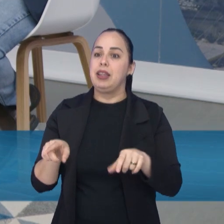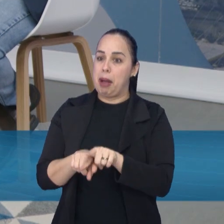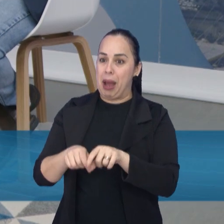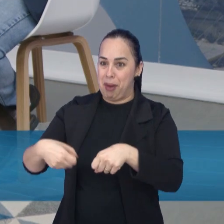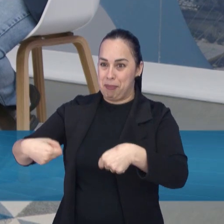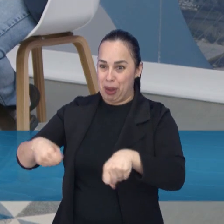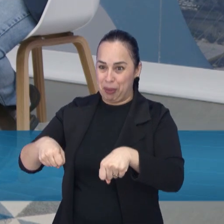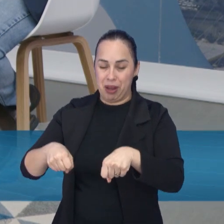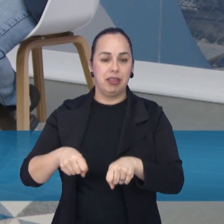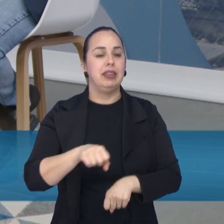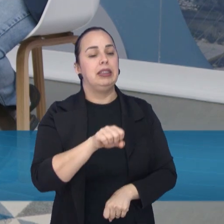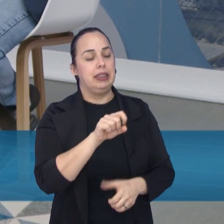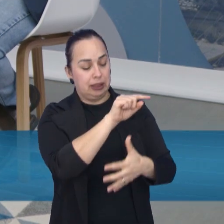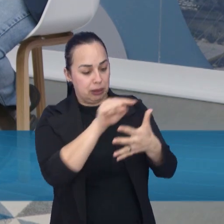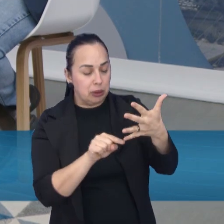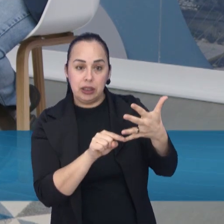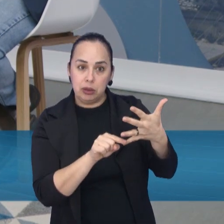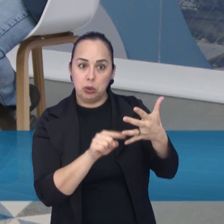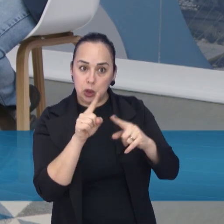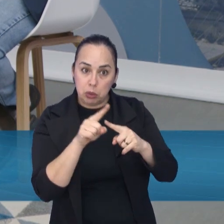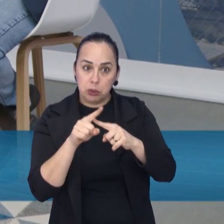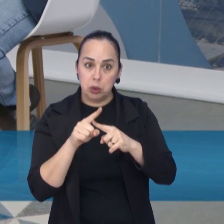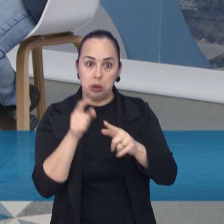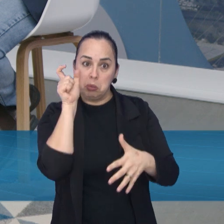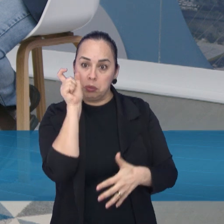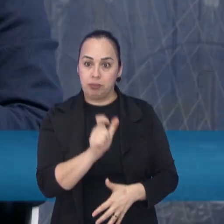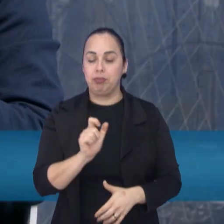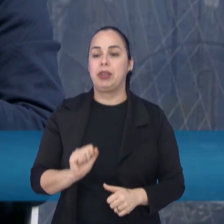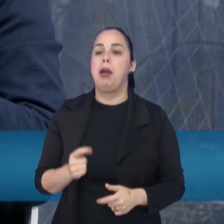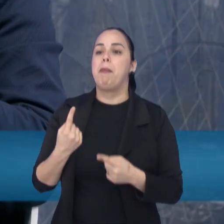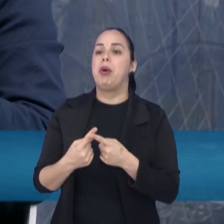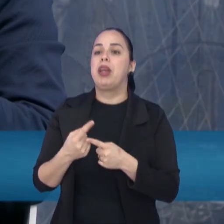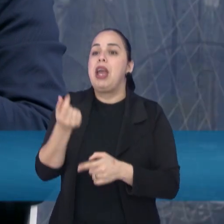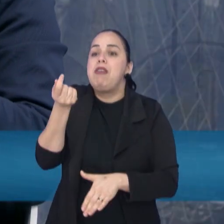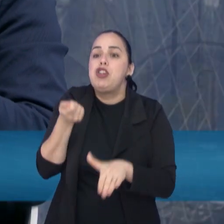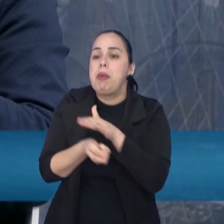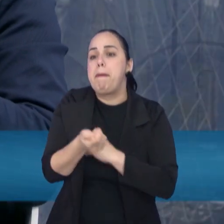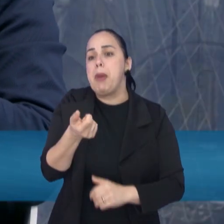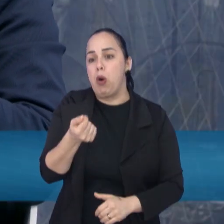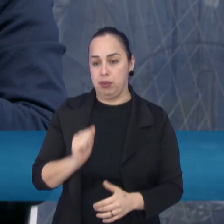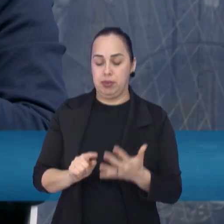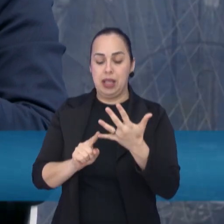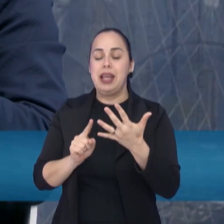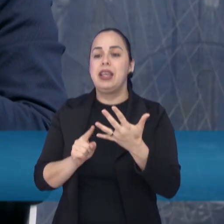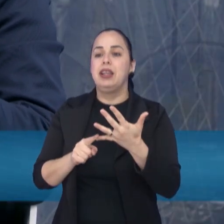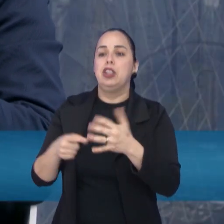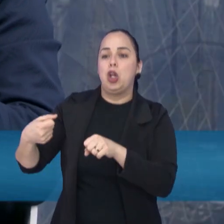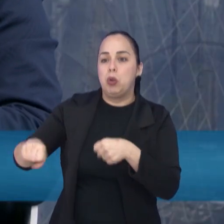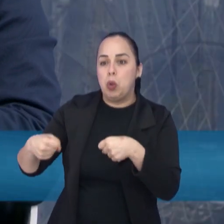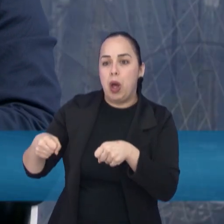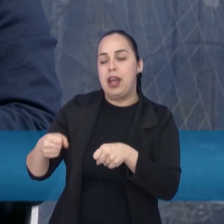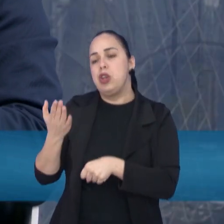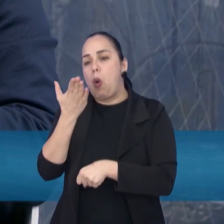que chamam a atenção, né, nesse sentido. Requer baixo investimento. Transporte rodoviário de carga entra muito pessoal da entrega rápida, do delivery,